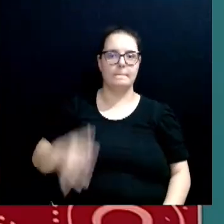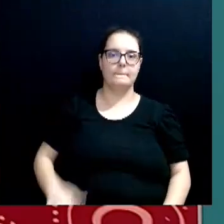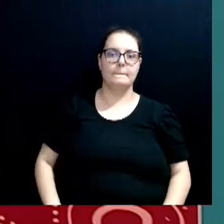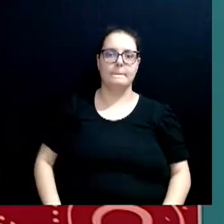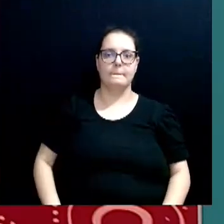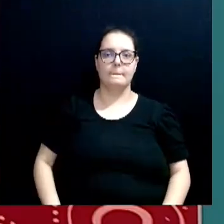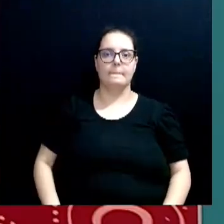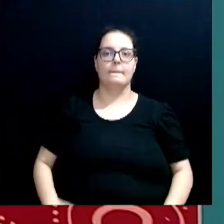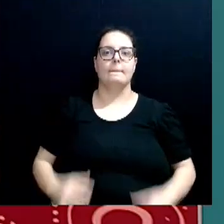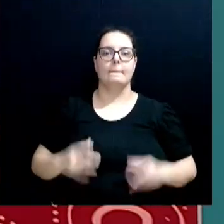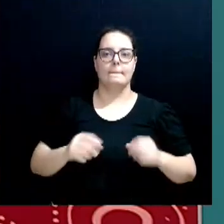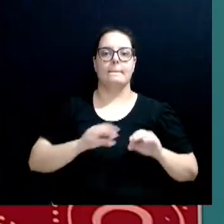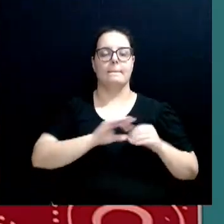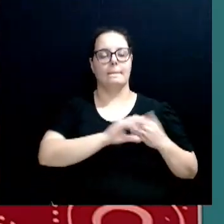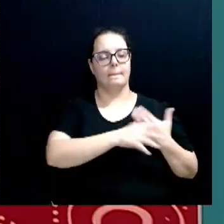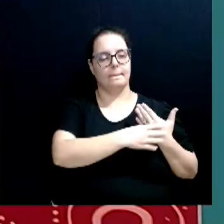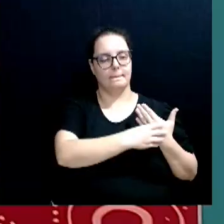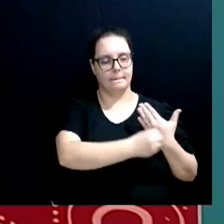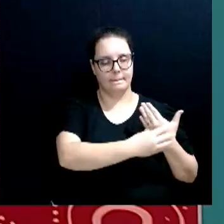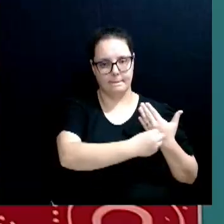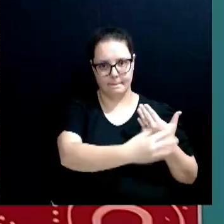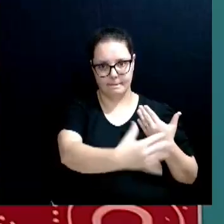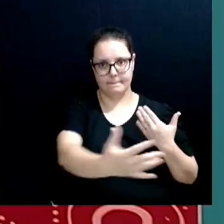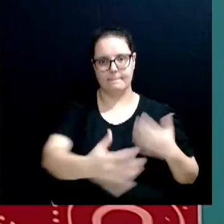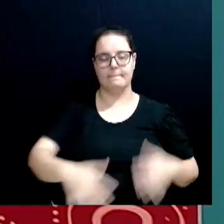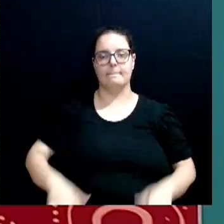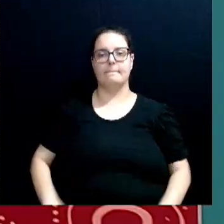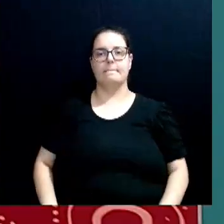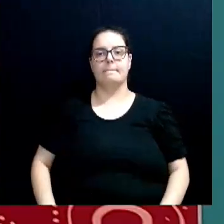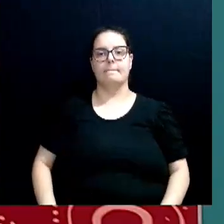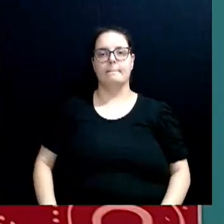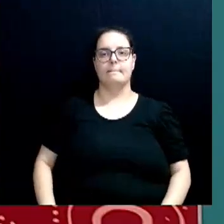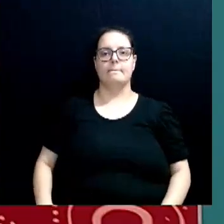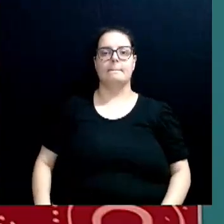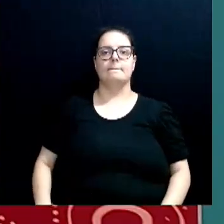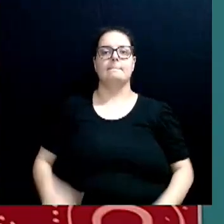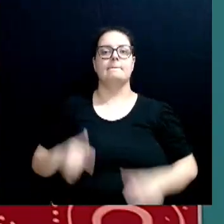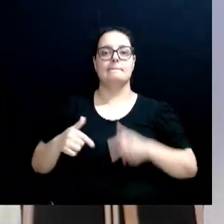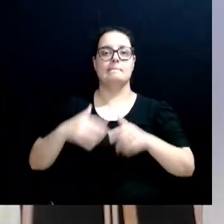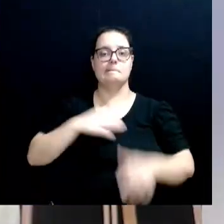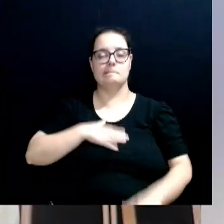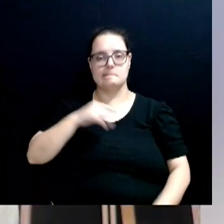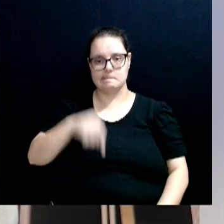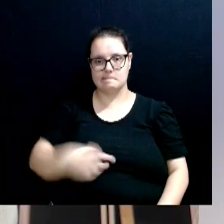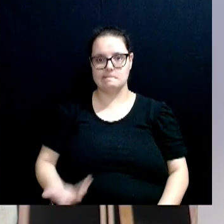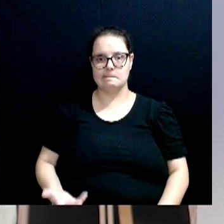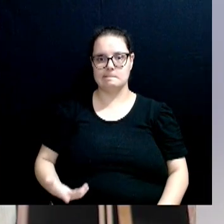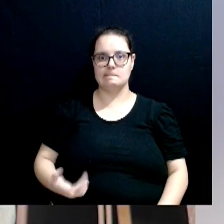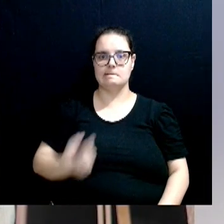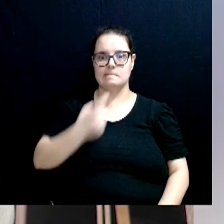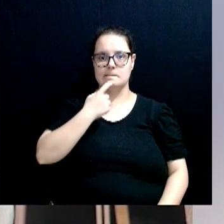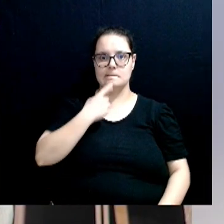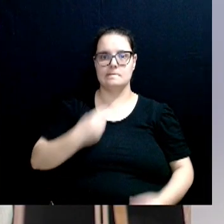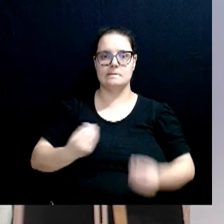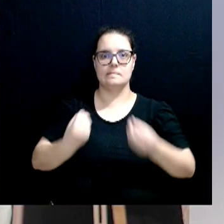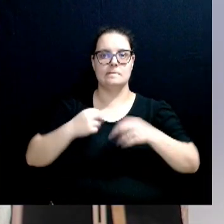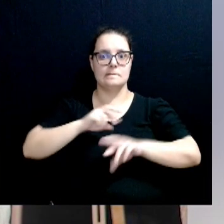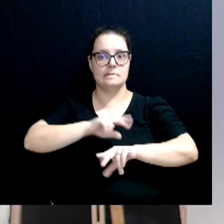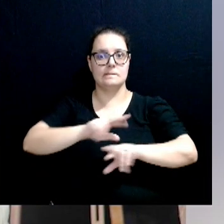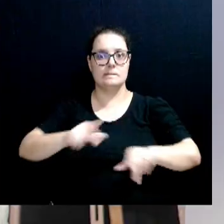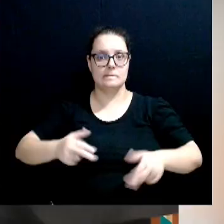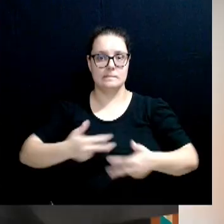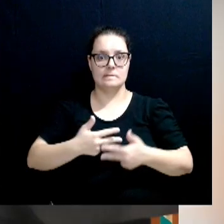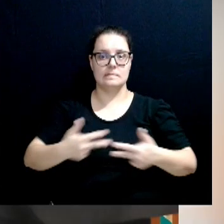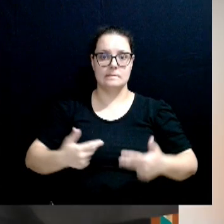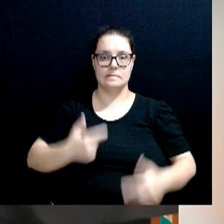Eu só vou para a Lespe, fruto do meu trabalho aqui. Então, Campinas me proporcionou muita coisa. Eu fui